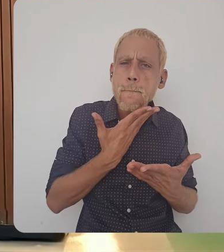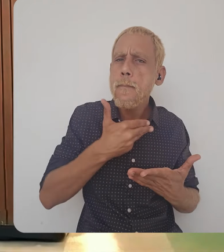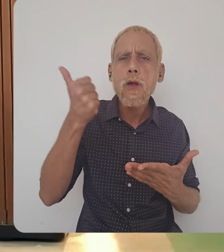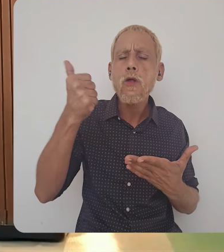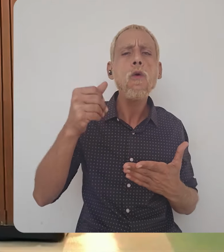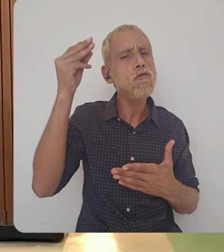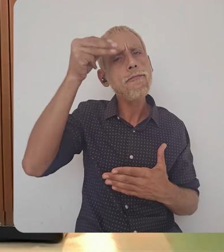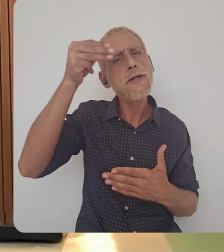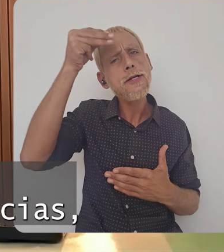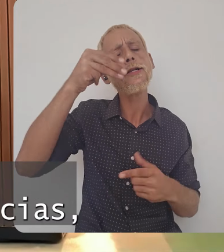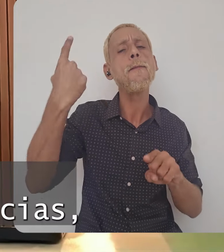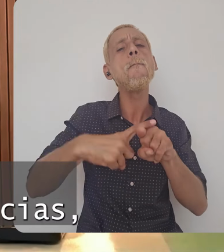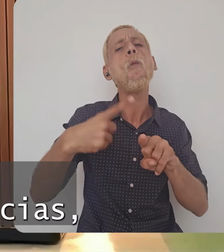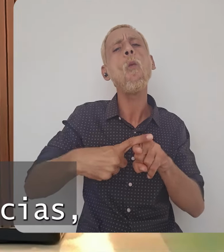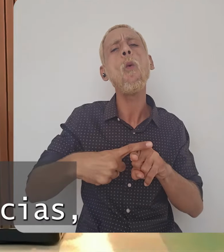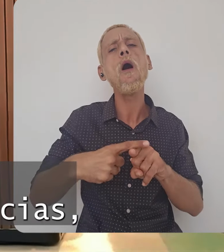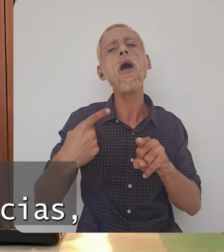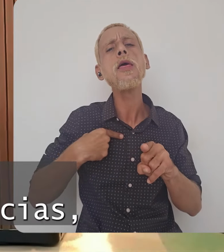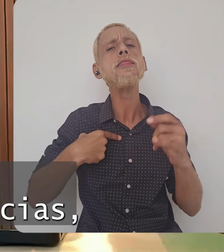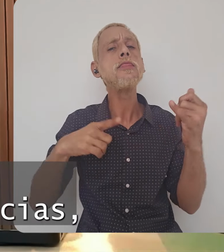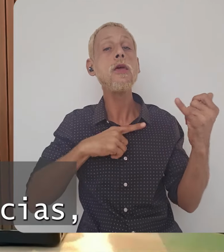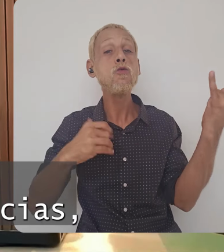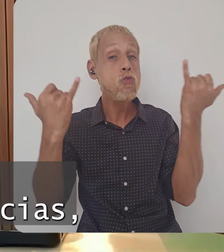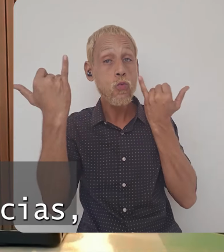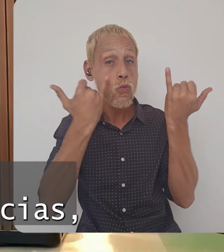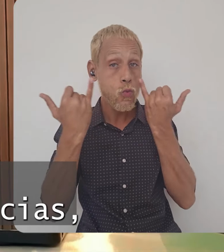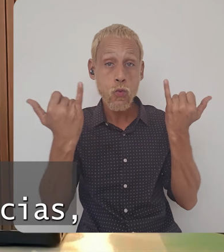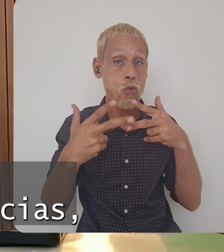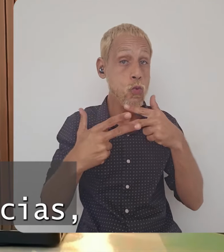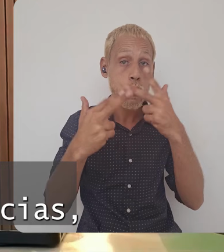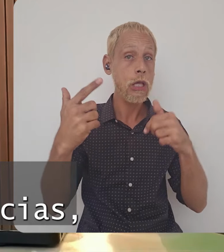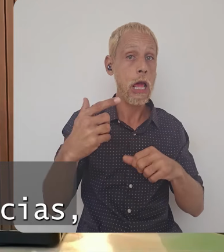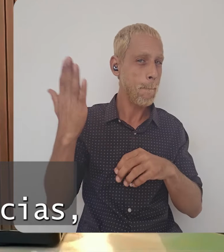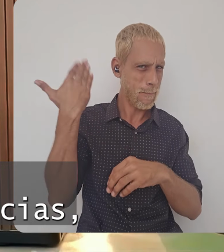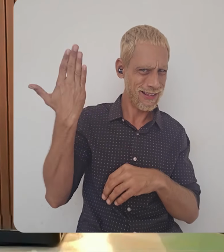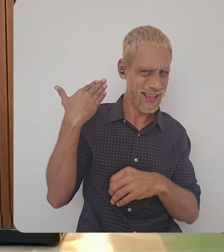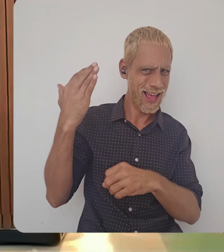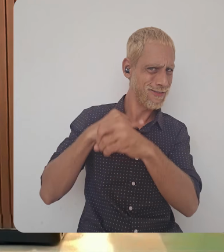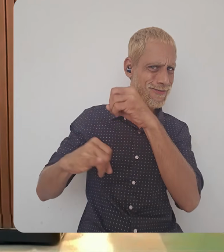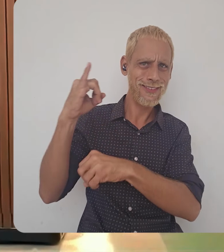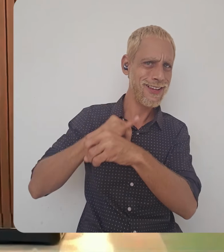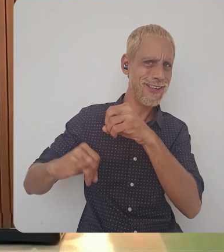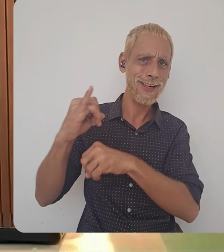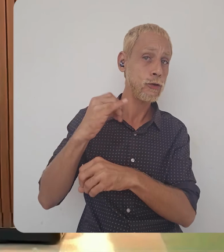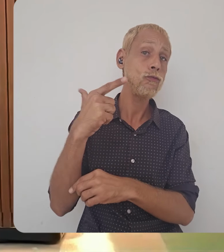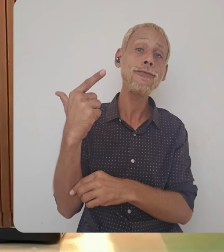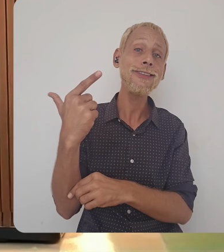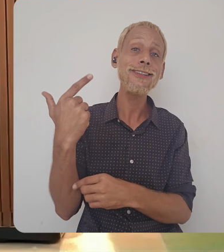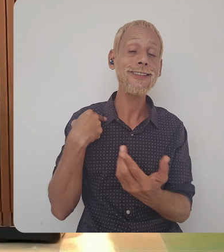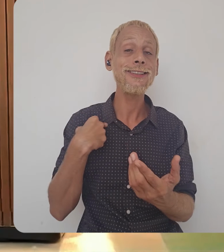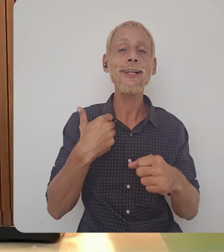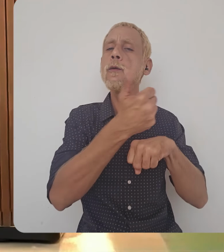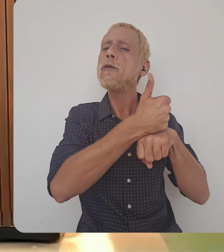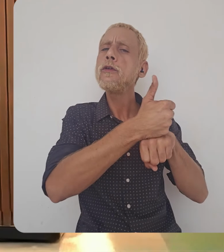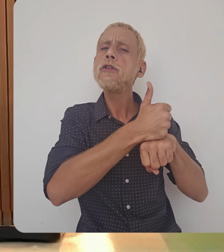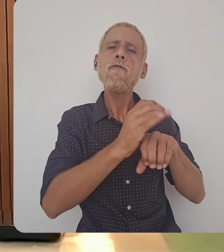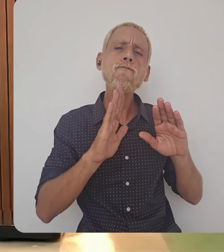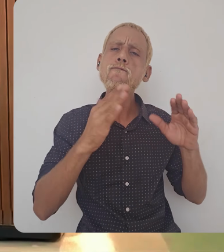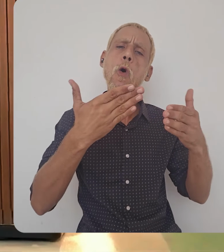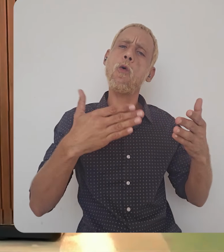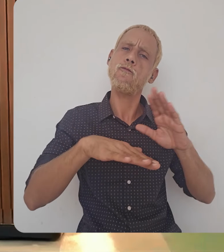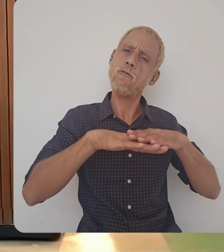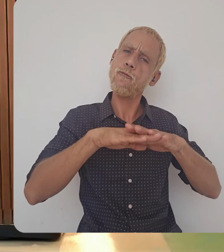De fato, foi um jornalismo de grande experiência, por conta de que não havia agências de notícias, não tínhamos internet e tudo mais se